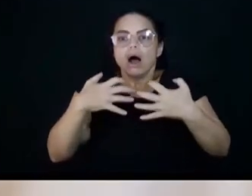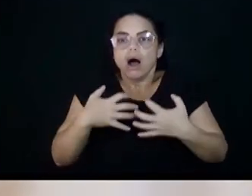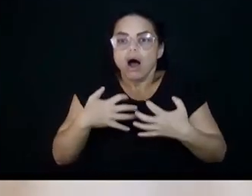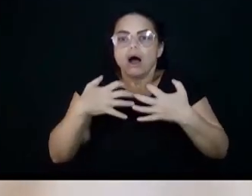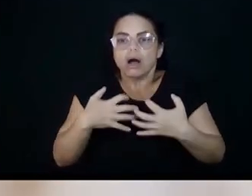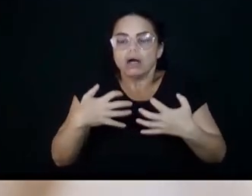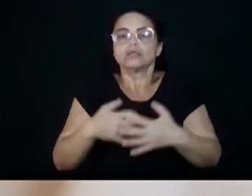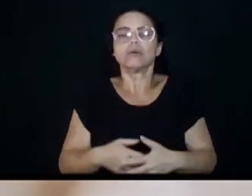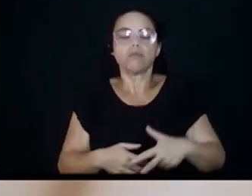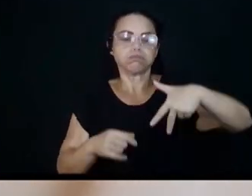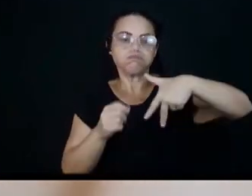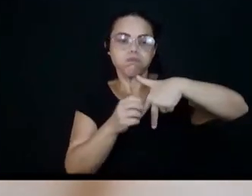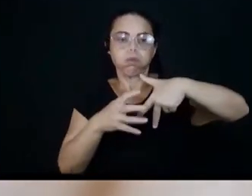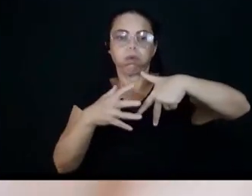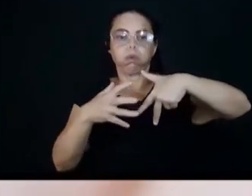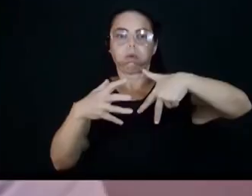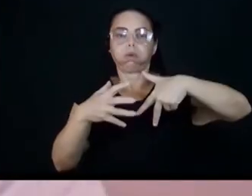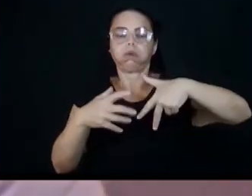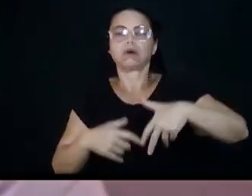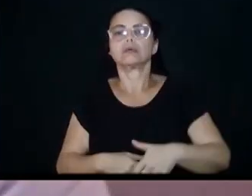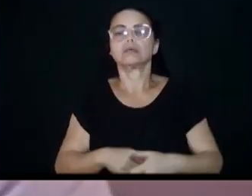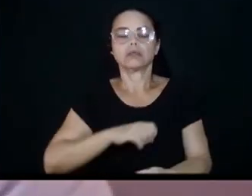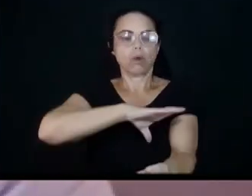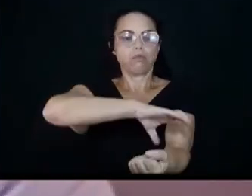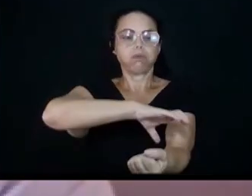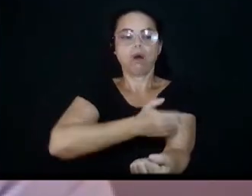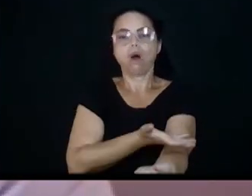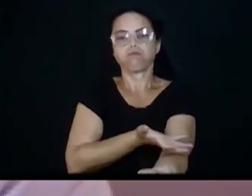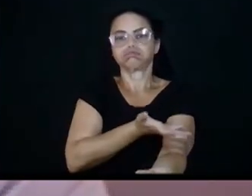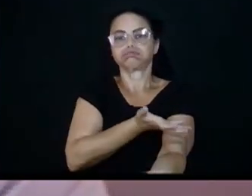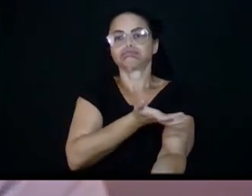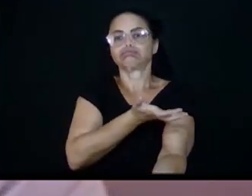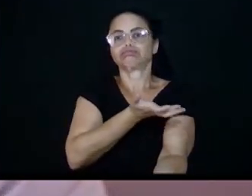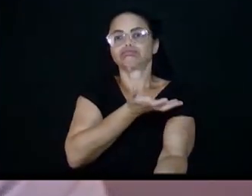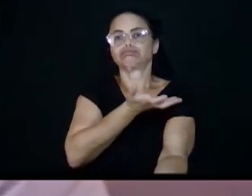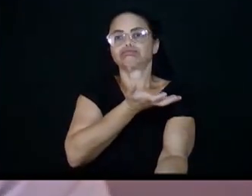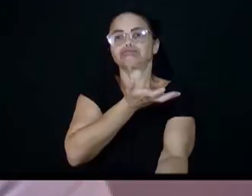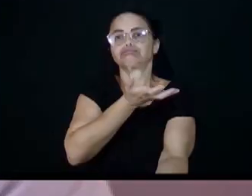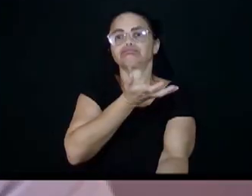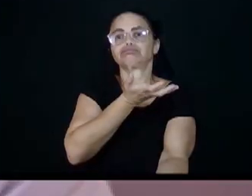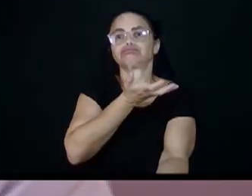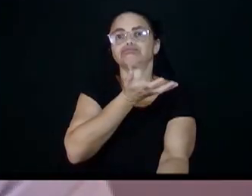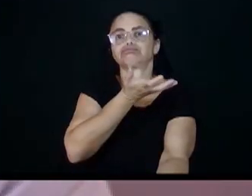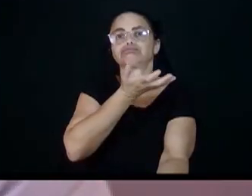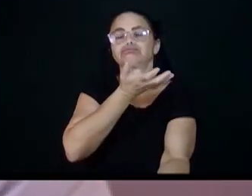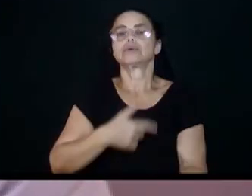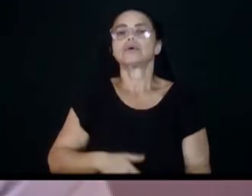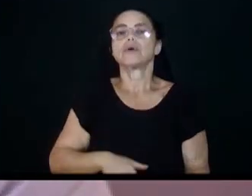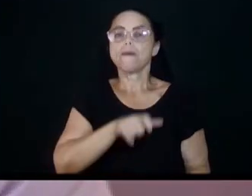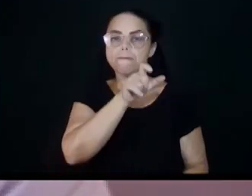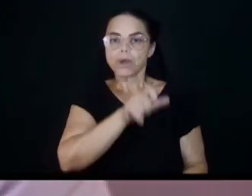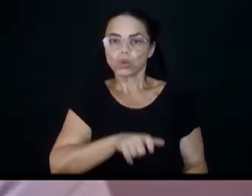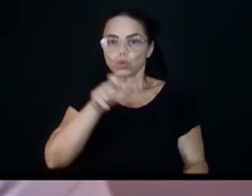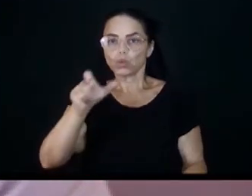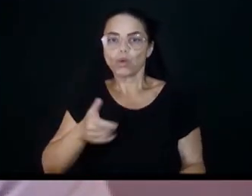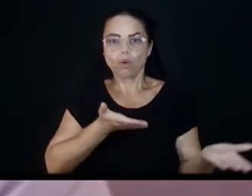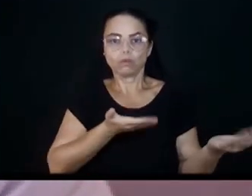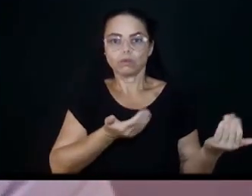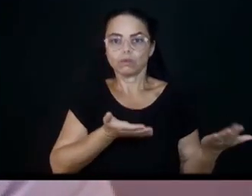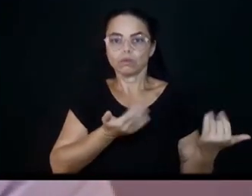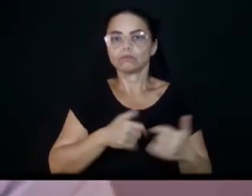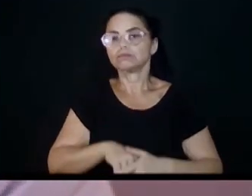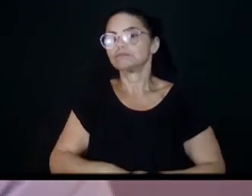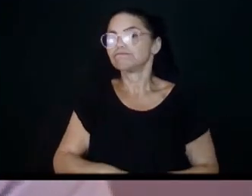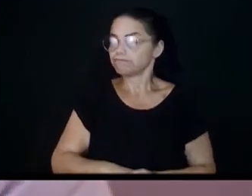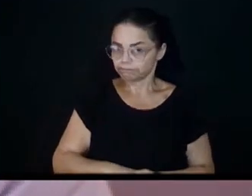uma hipertensão, uma pressão arterial alta, em pessoas jovens, né? Então isso faz com que essas pessoas